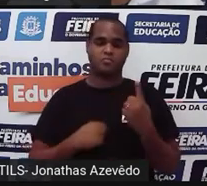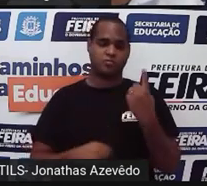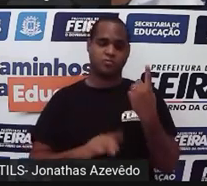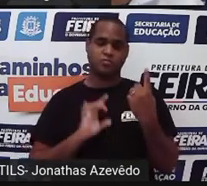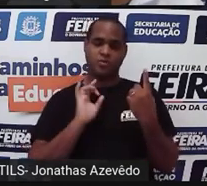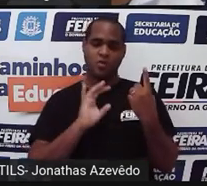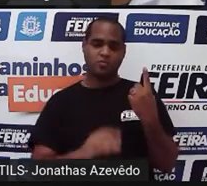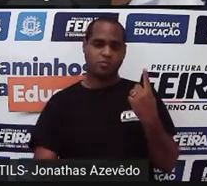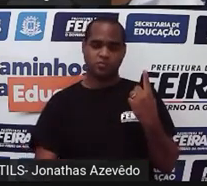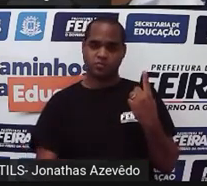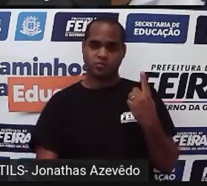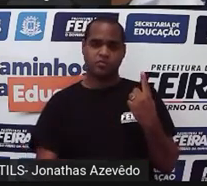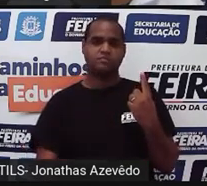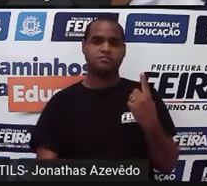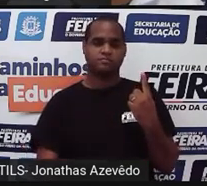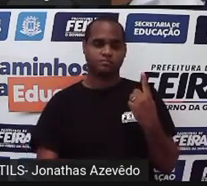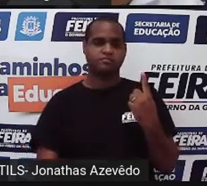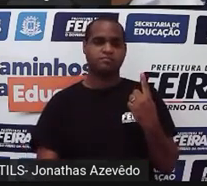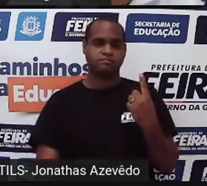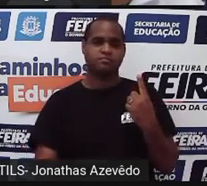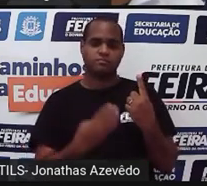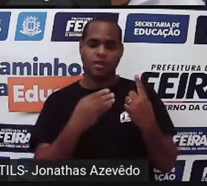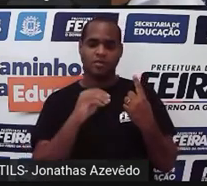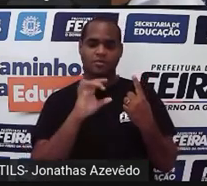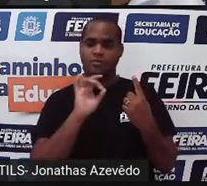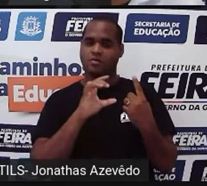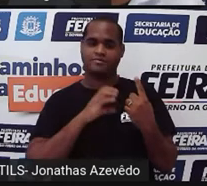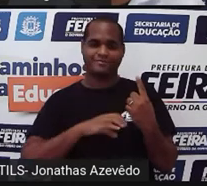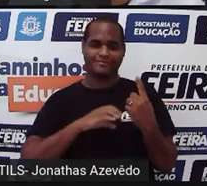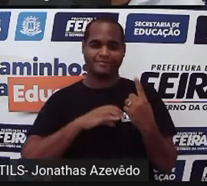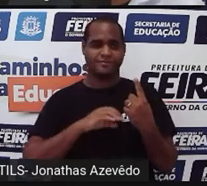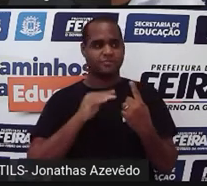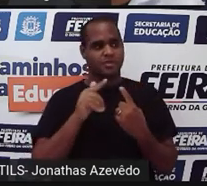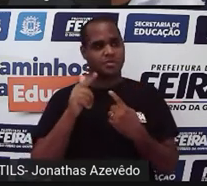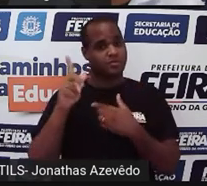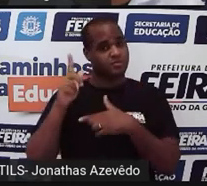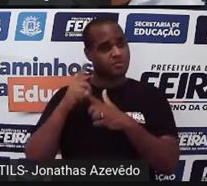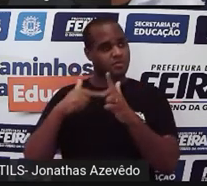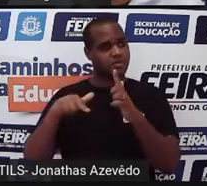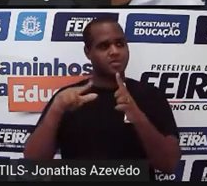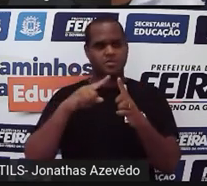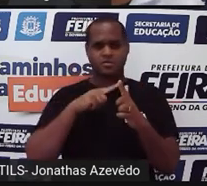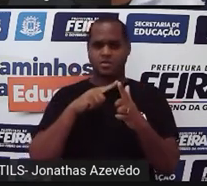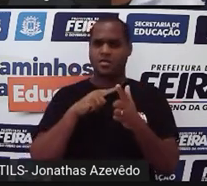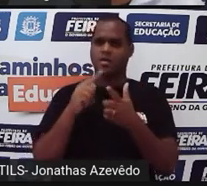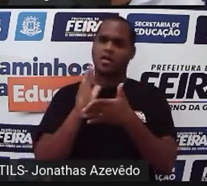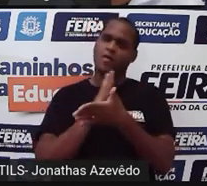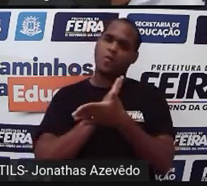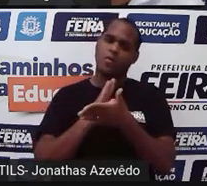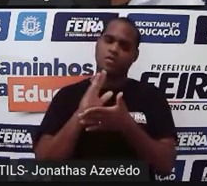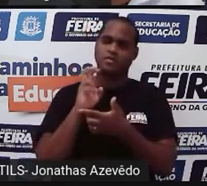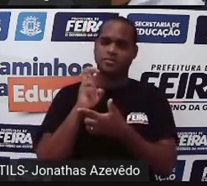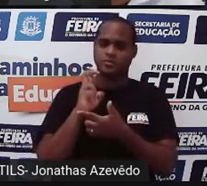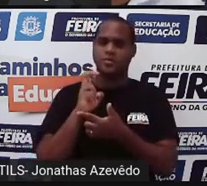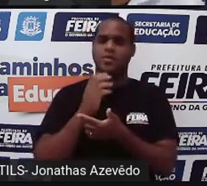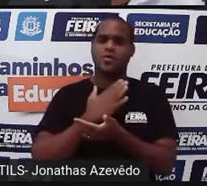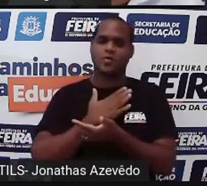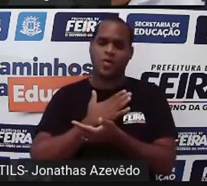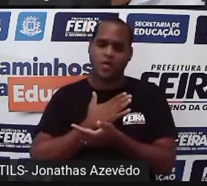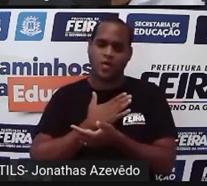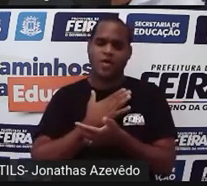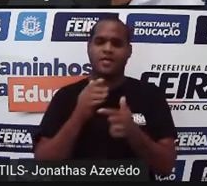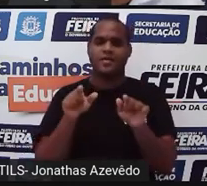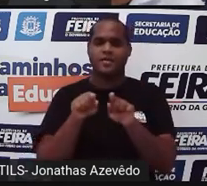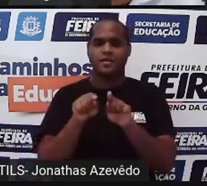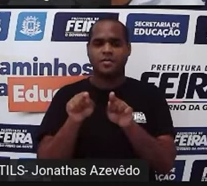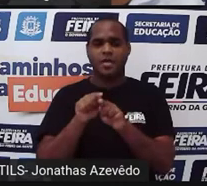de português. Olha só. Só que tem aqueles 5 que também gostam